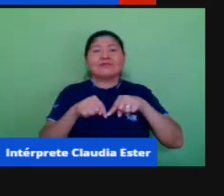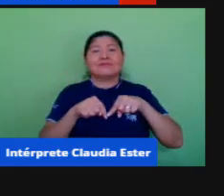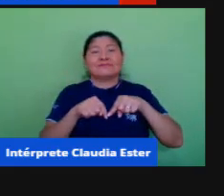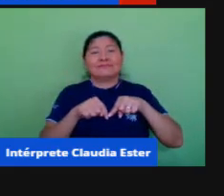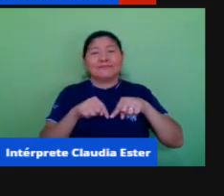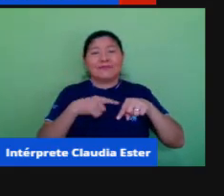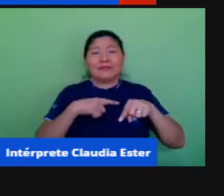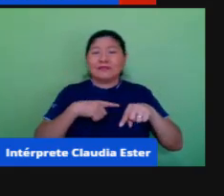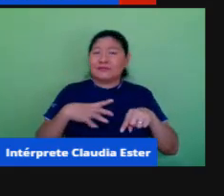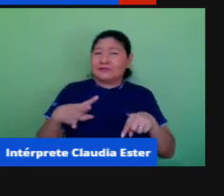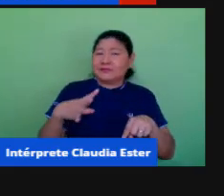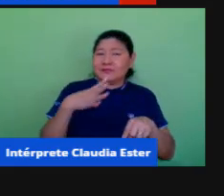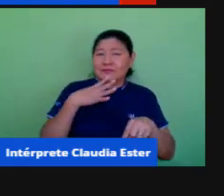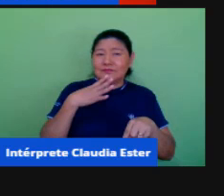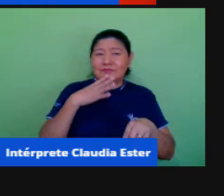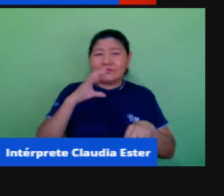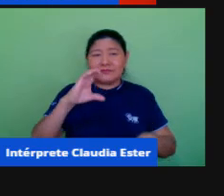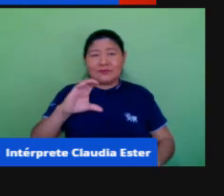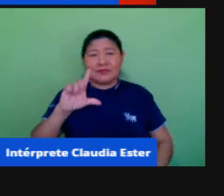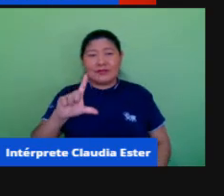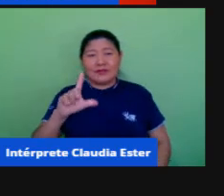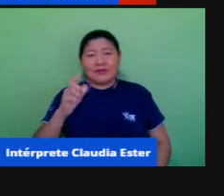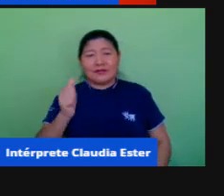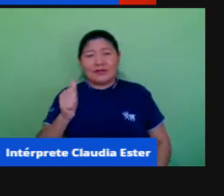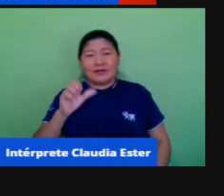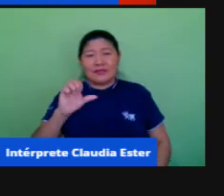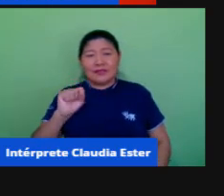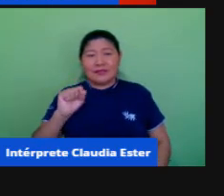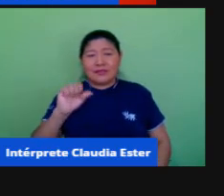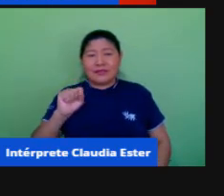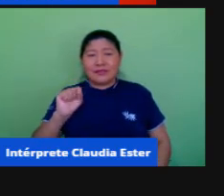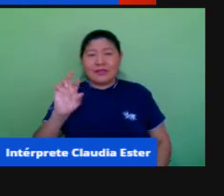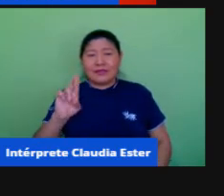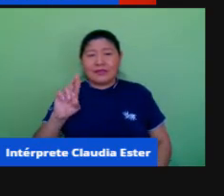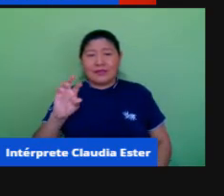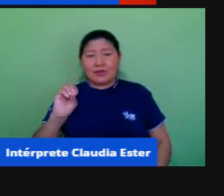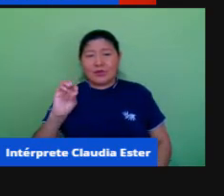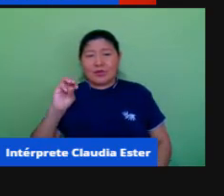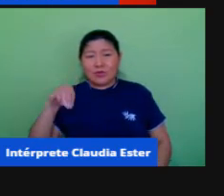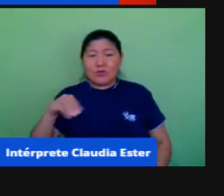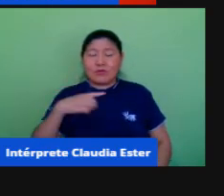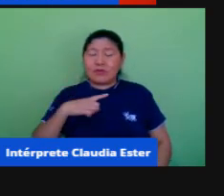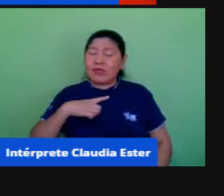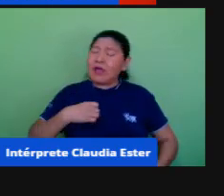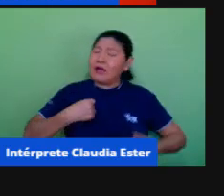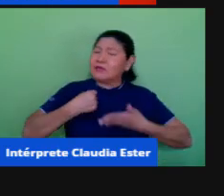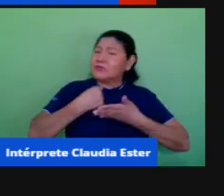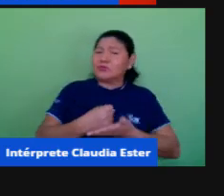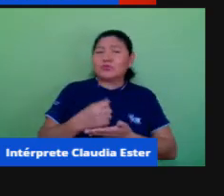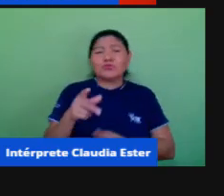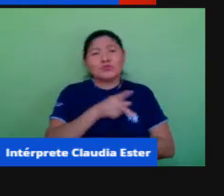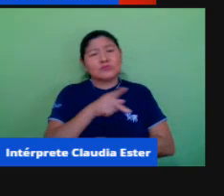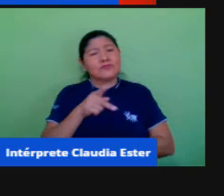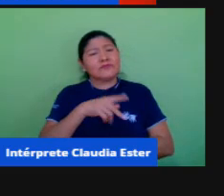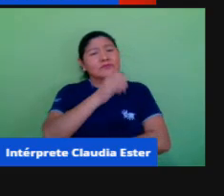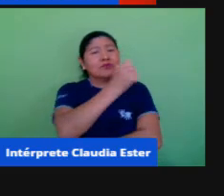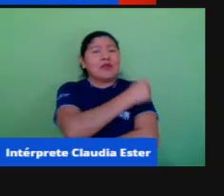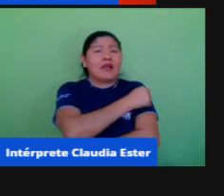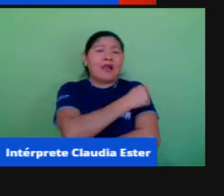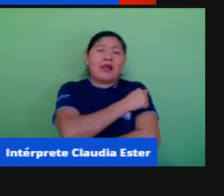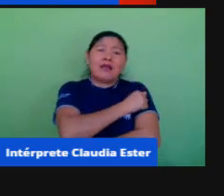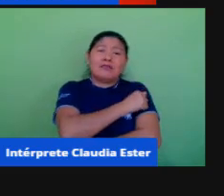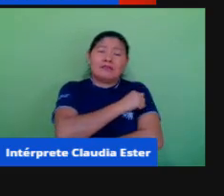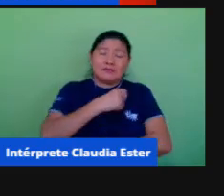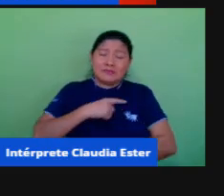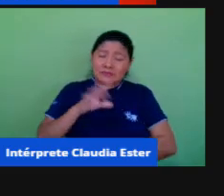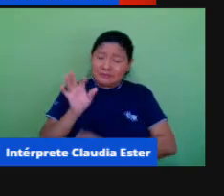conhecido, ele é uma ferramenta online gratuita que auxilia os professores, alunos e escola com um espaço